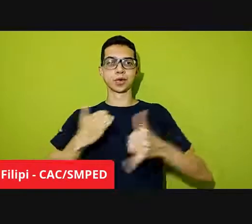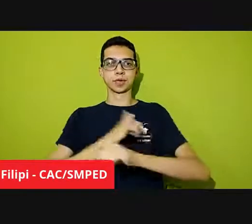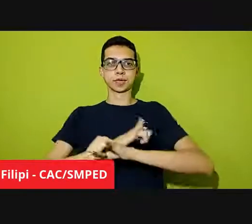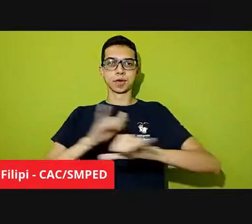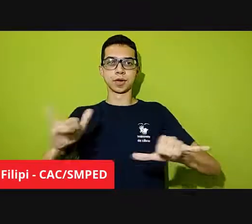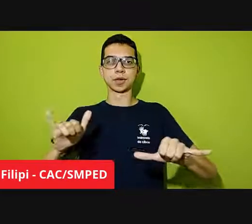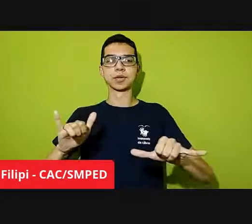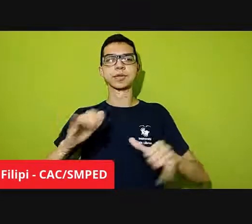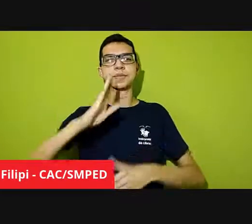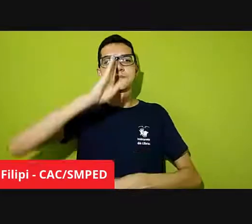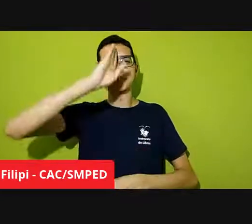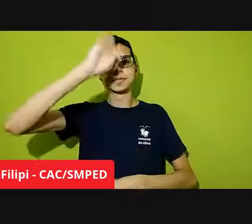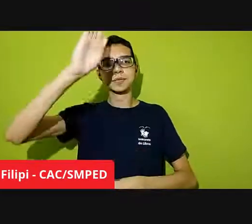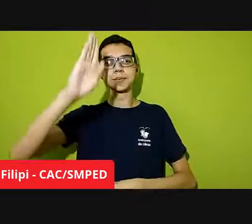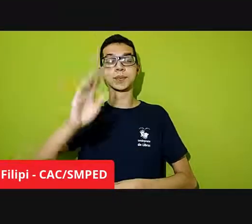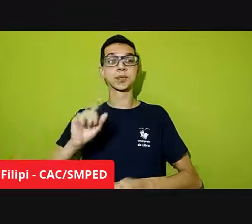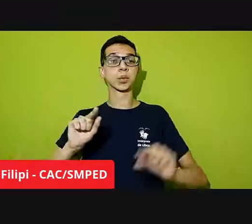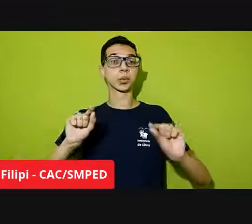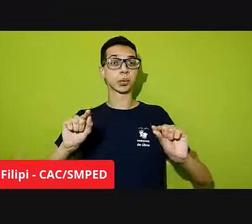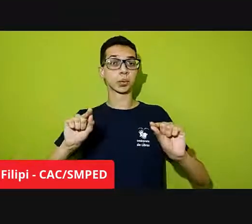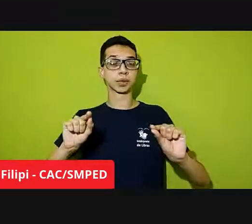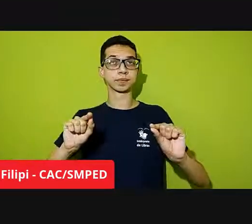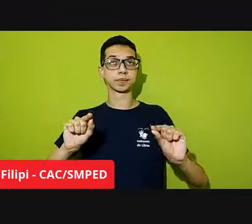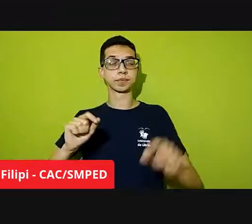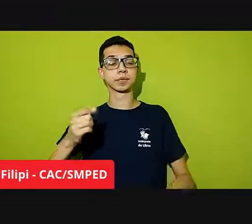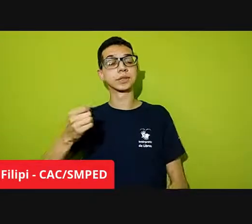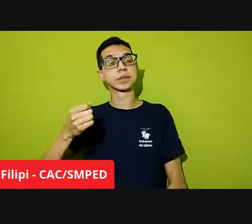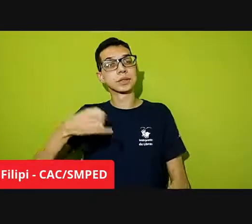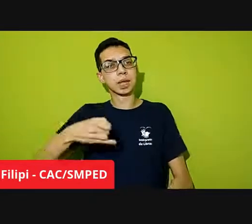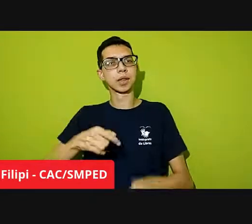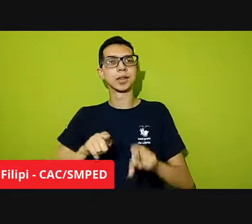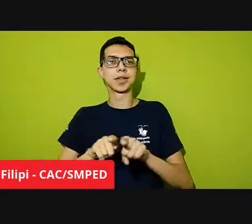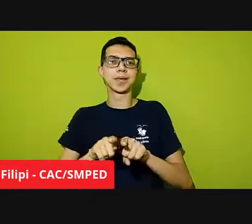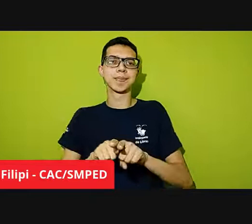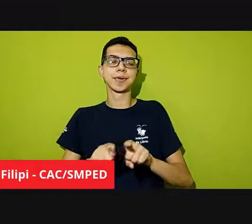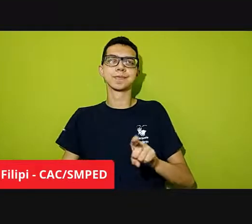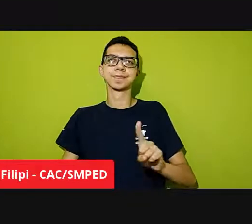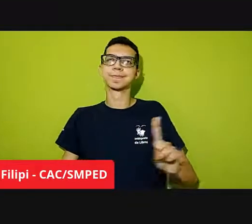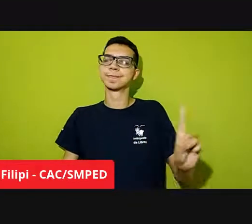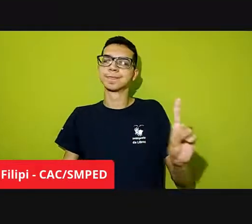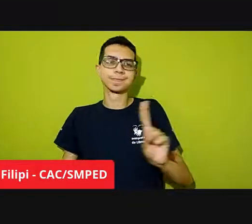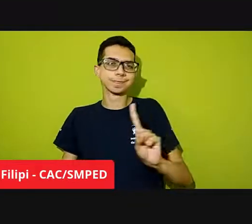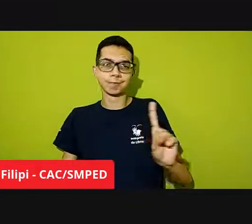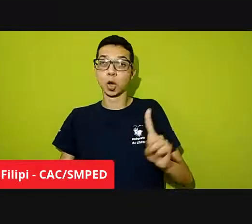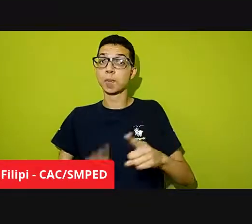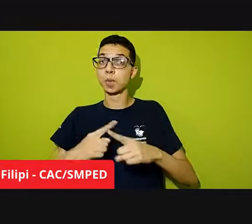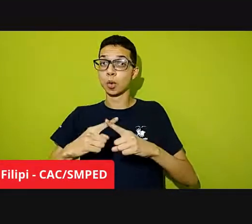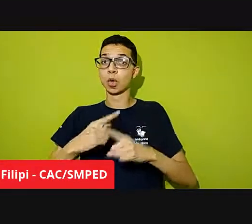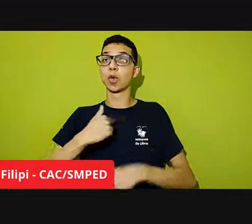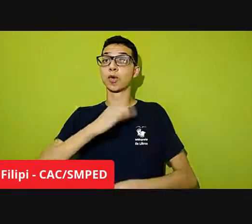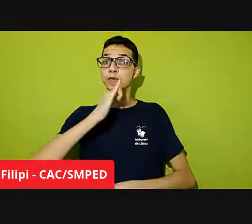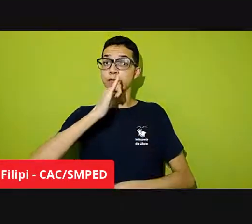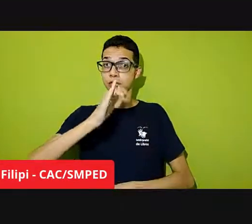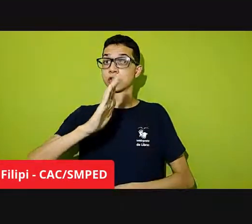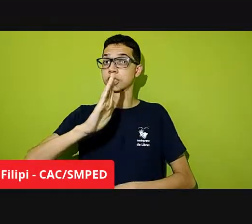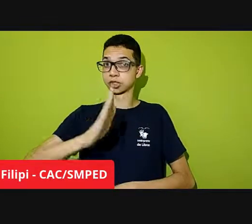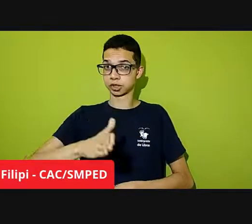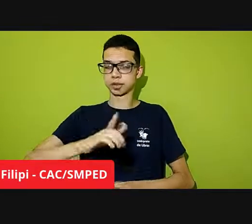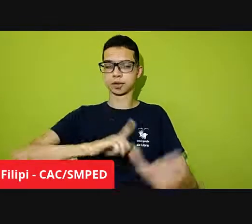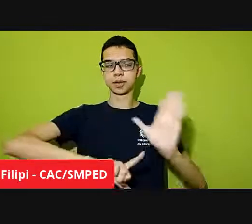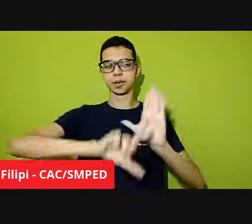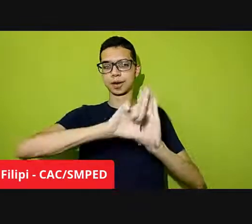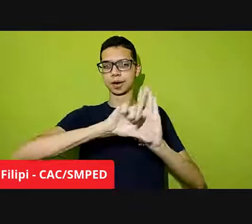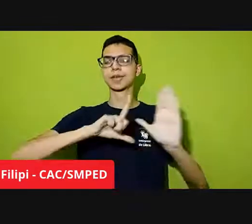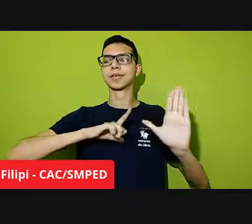principalmente, é e não é, né? Porque, como eu acabei de dizer, a gente já tem leis há muito tempo que garante